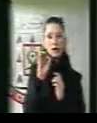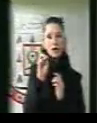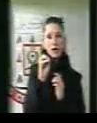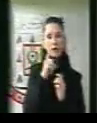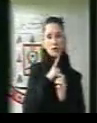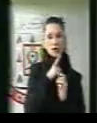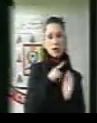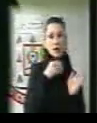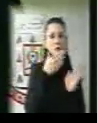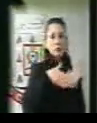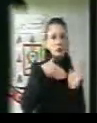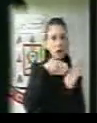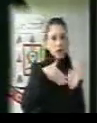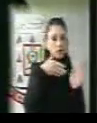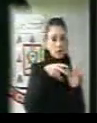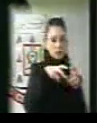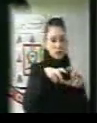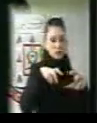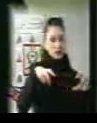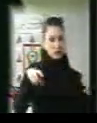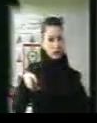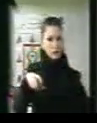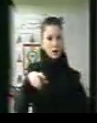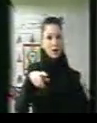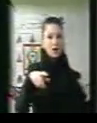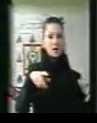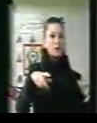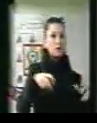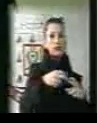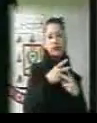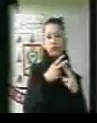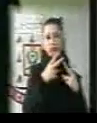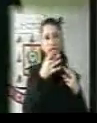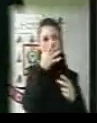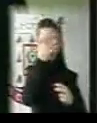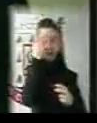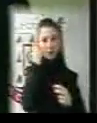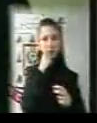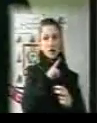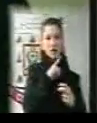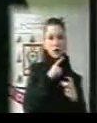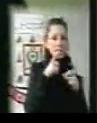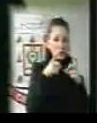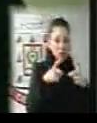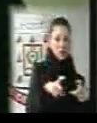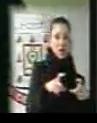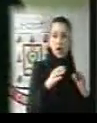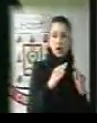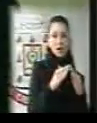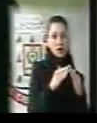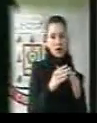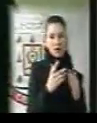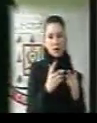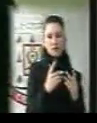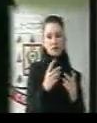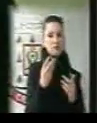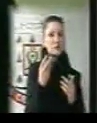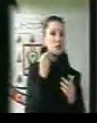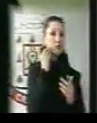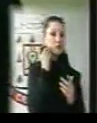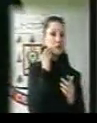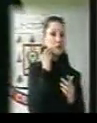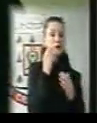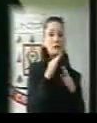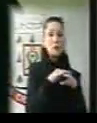e muitas pessoas adquiriram aqueles terrenos e eles estão tentando conversar com o